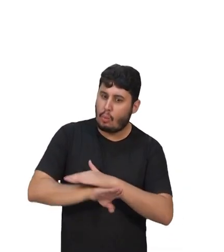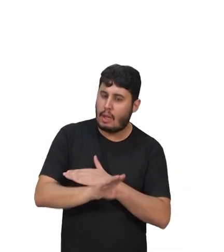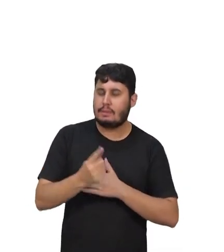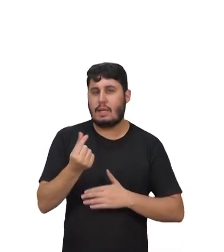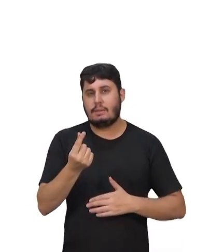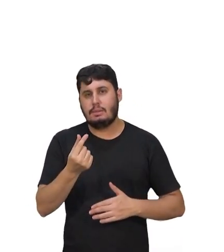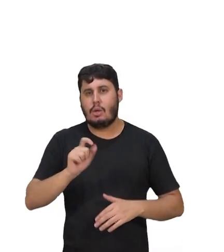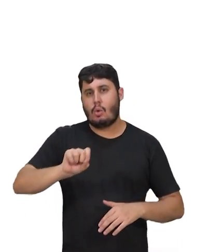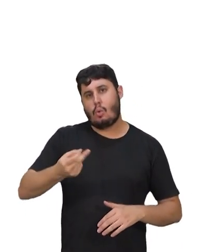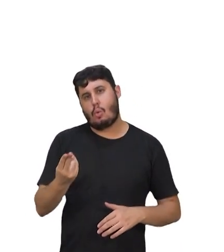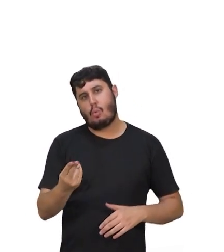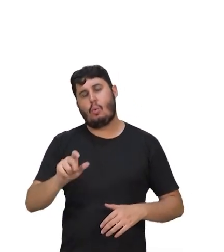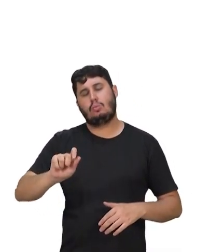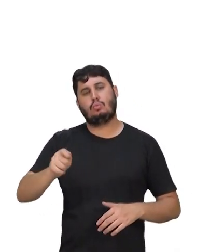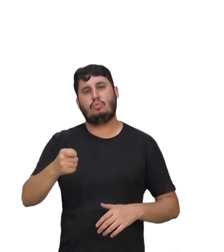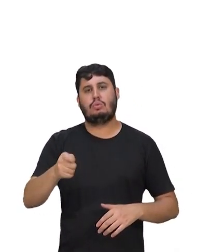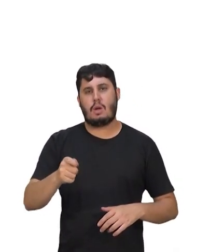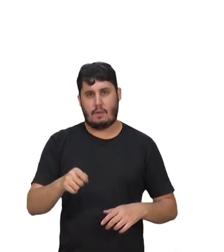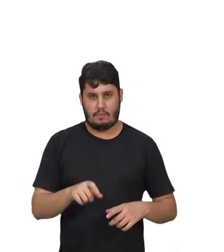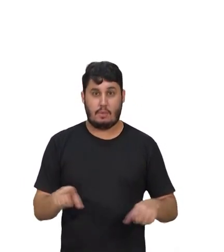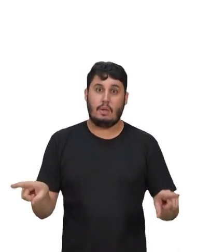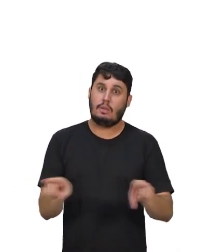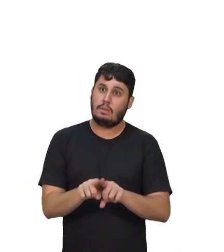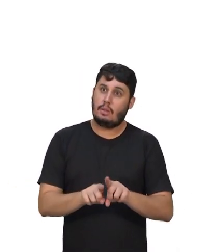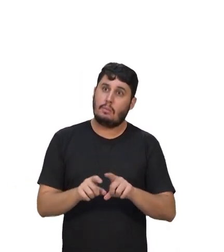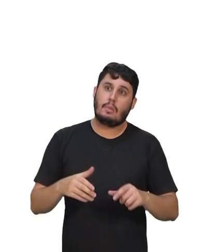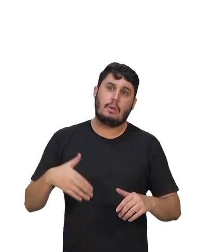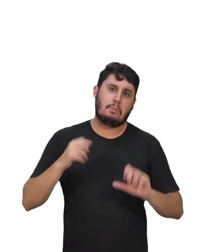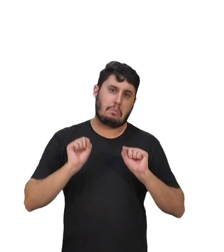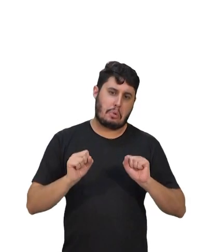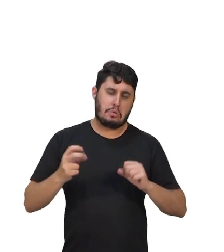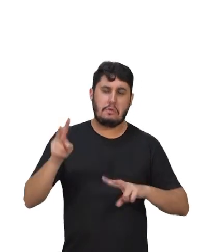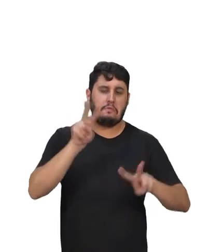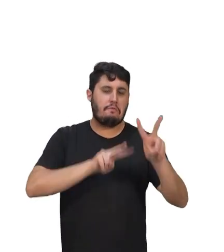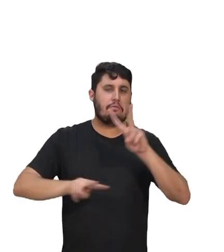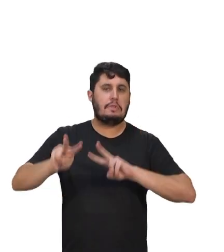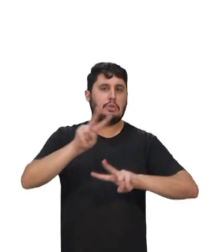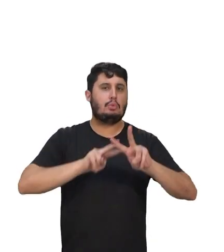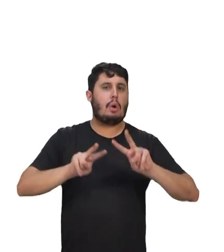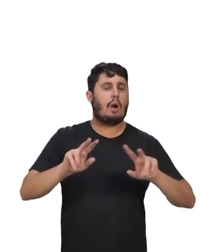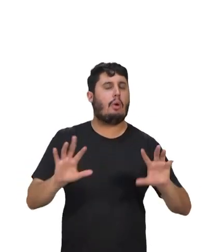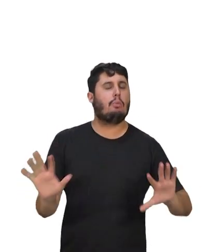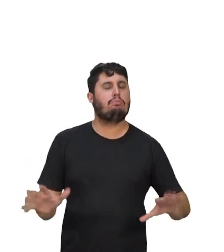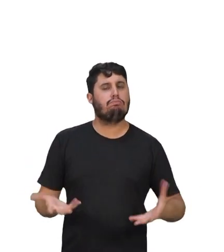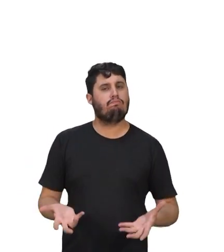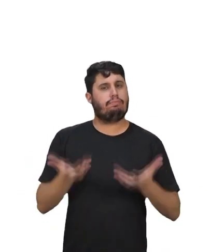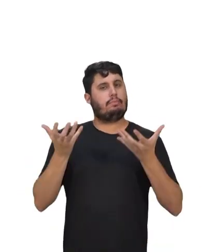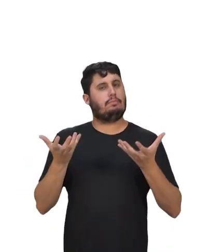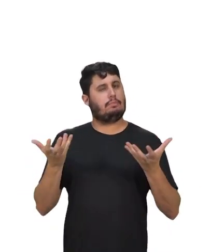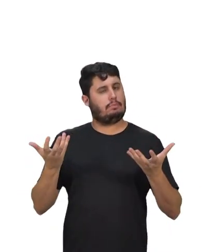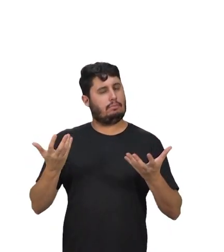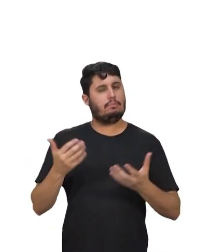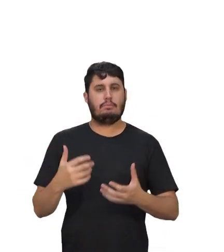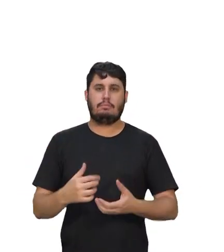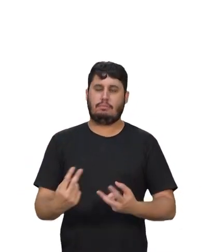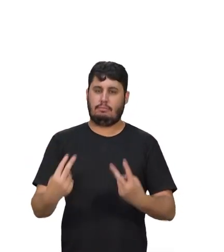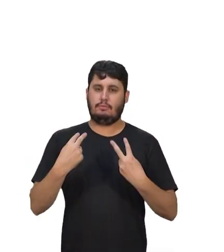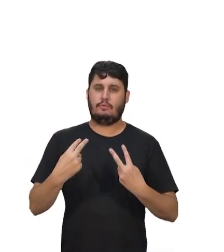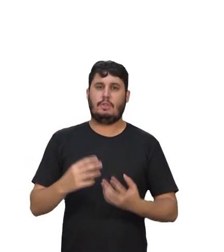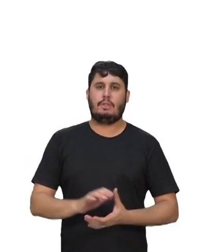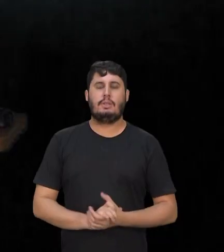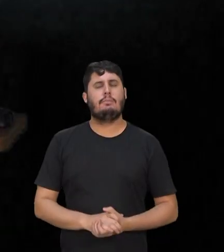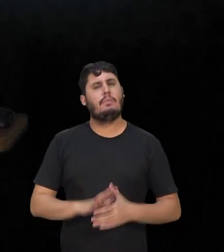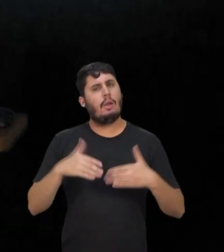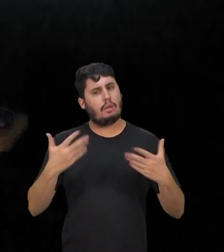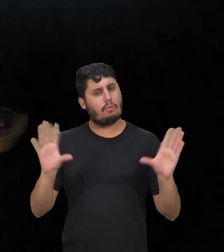para fazer exercícios e com os jeans você vai obter um look urbano, um visual urbano. Então a questão, ela é uma questão bem simples, porque ela